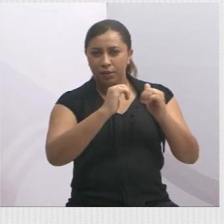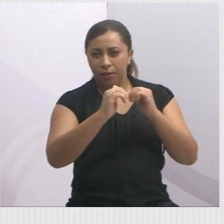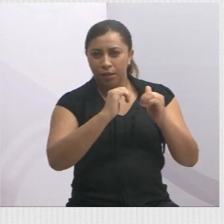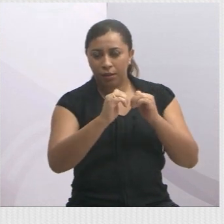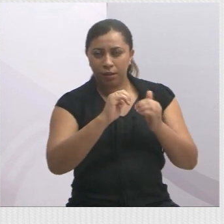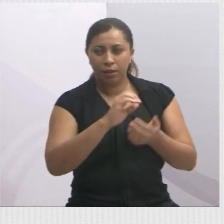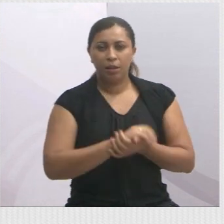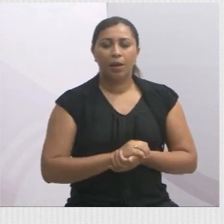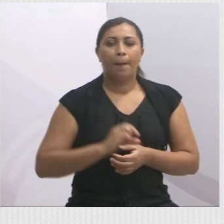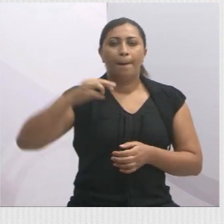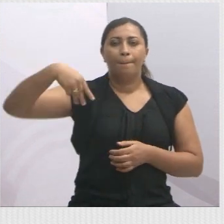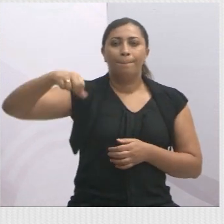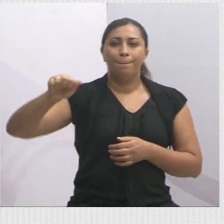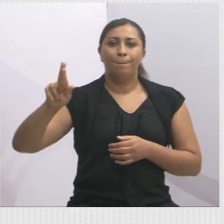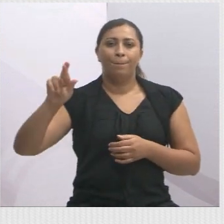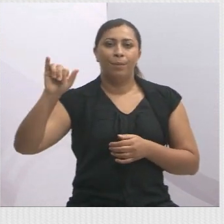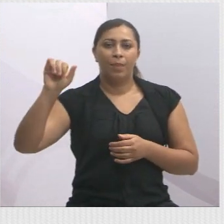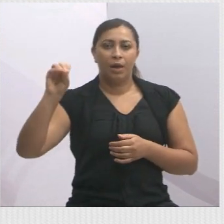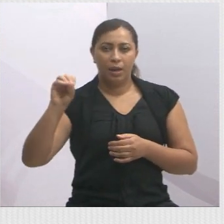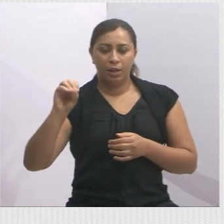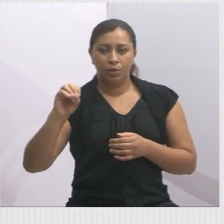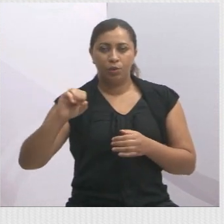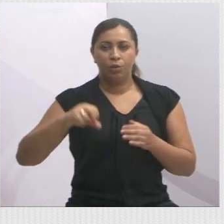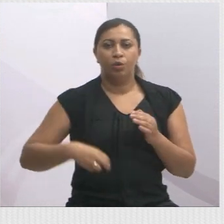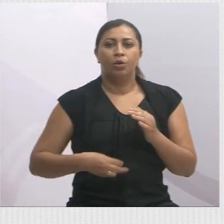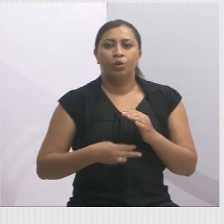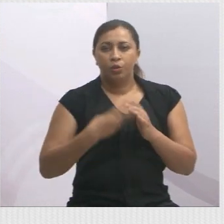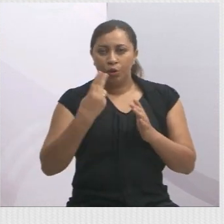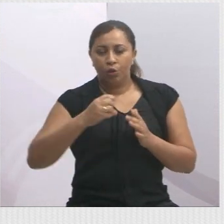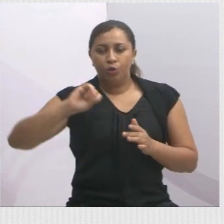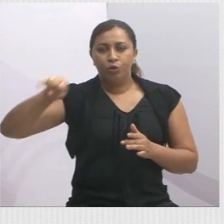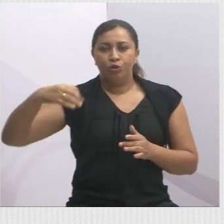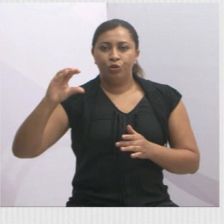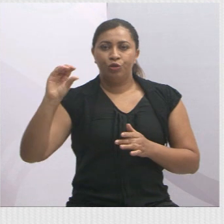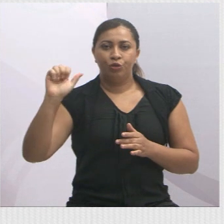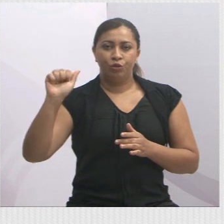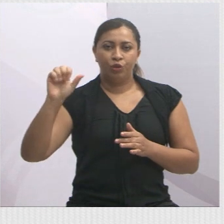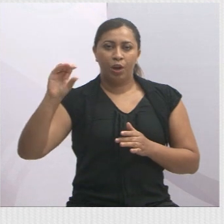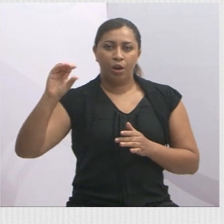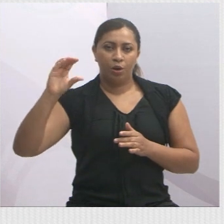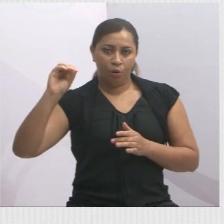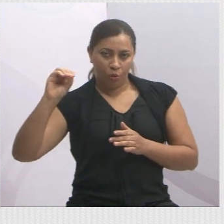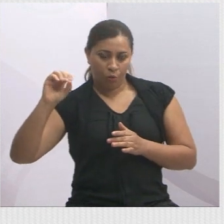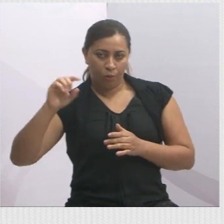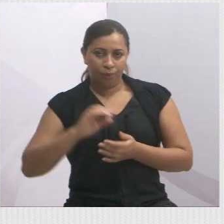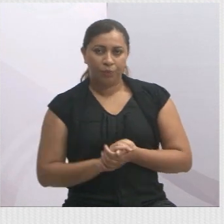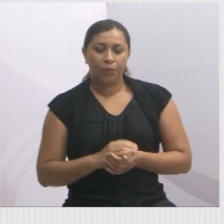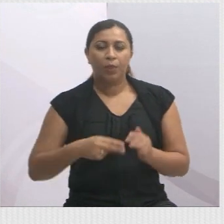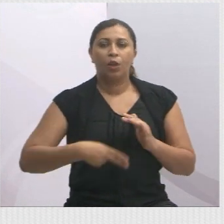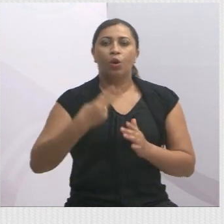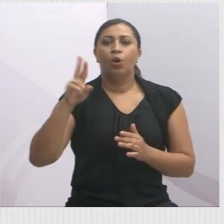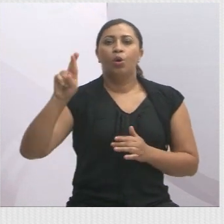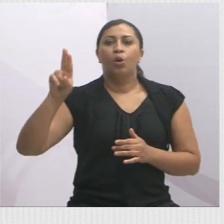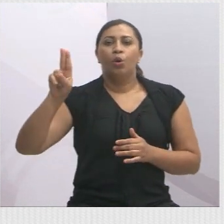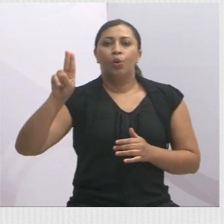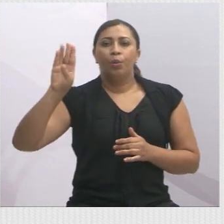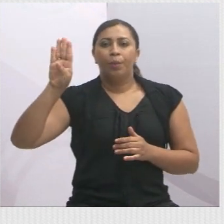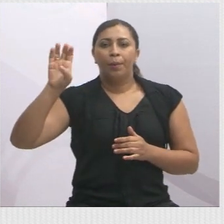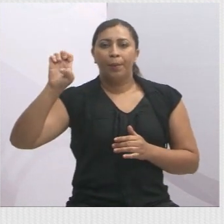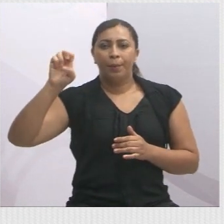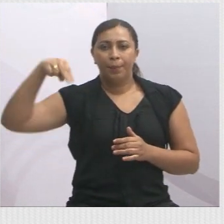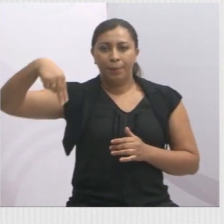Cassiano; comissão de contas, Jacó Narciso Ramos, Rubens de Almeida e José Augusto de